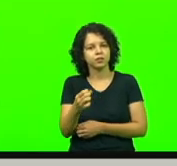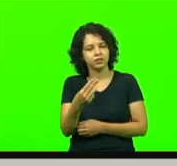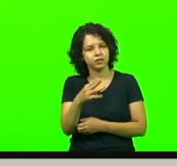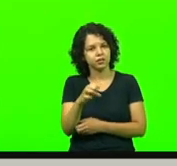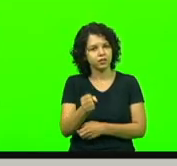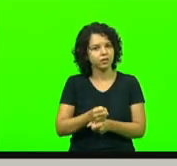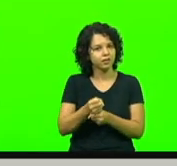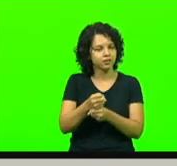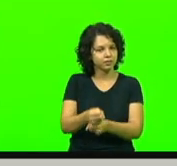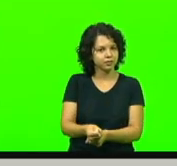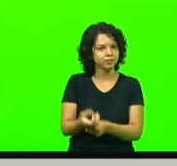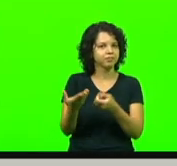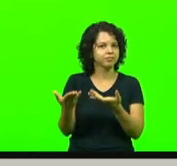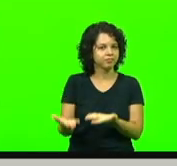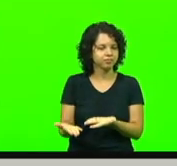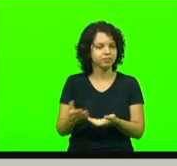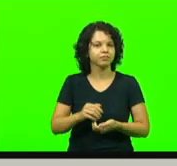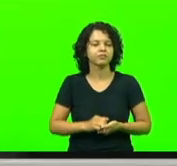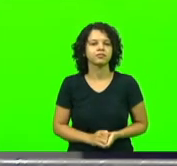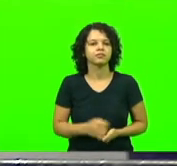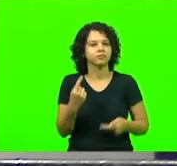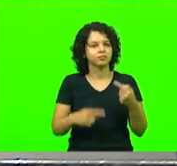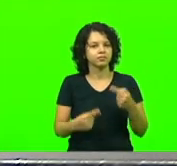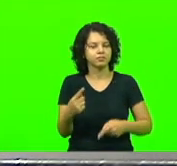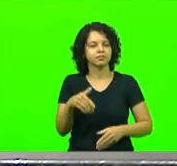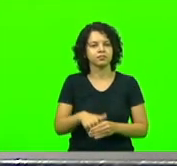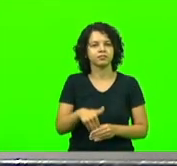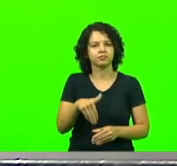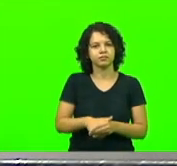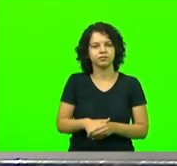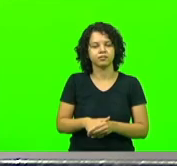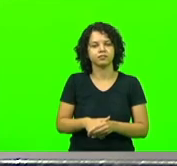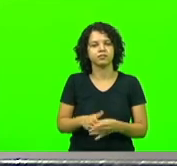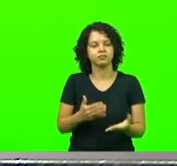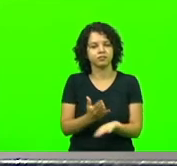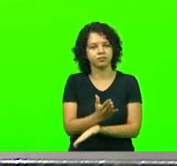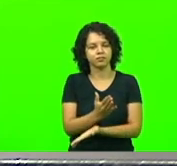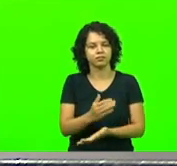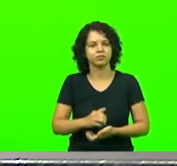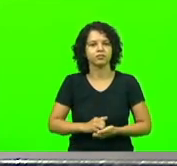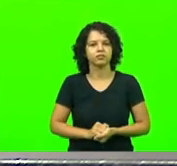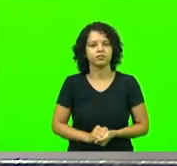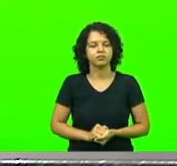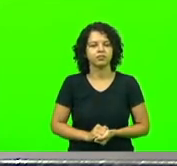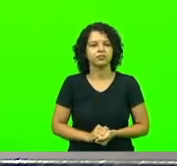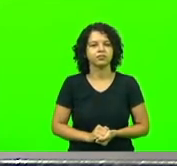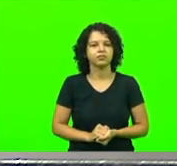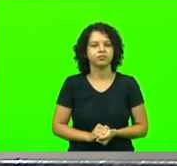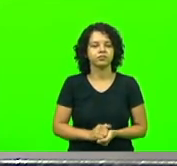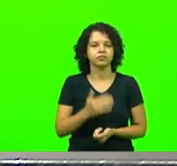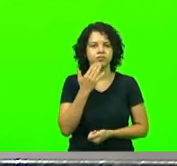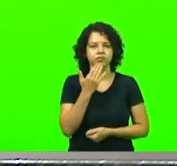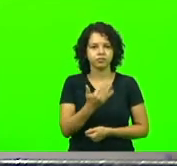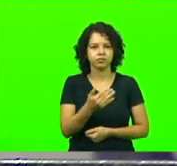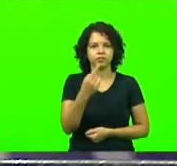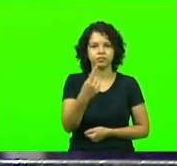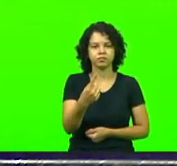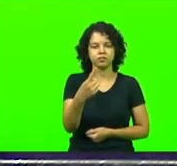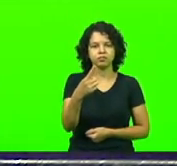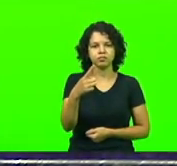Em discussão, em votação, aprovado. Requerimentos. Requerimento